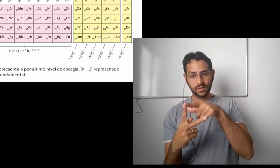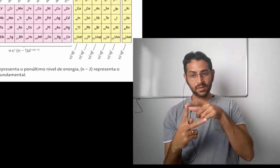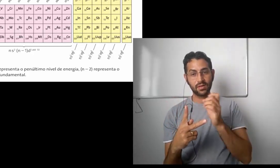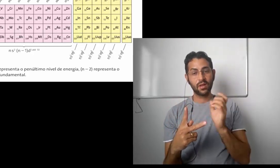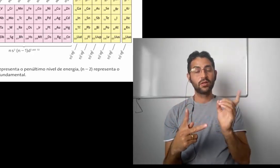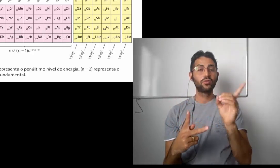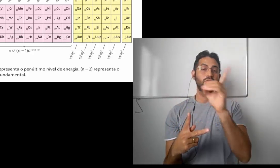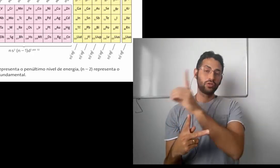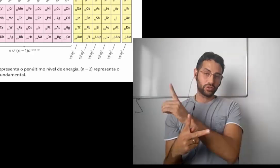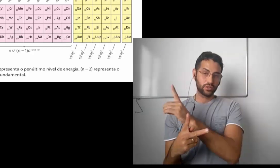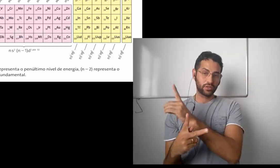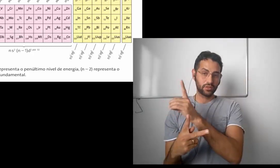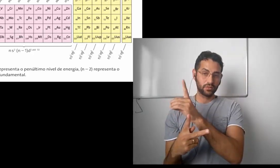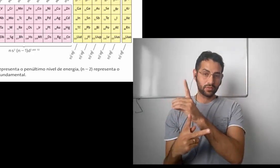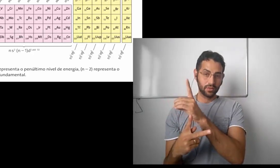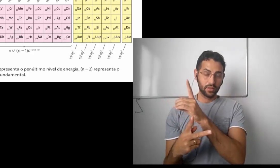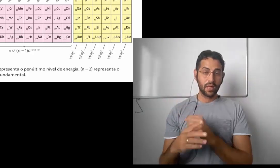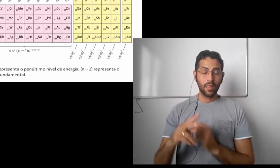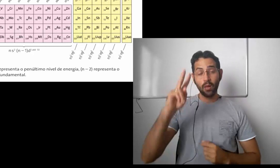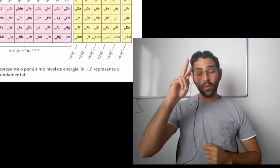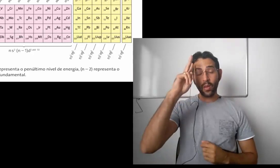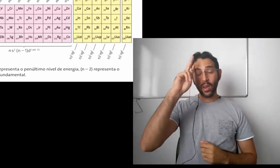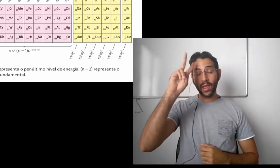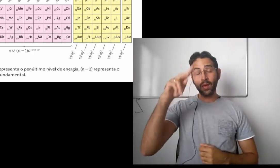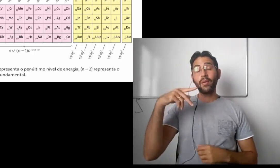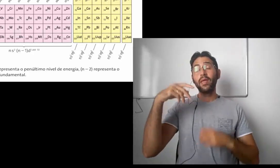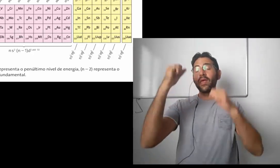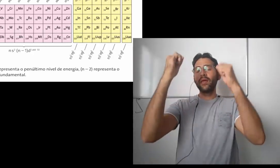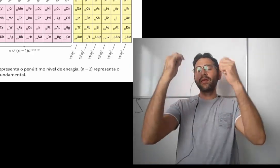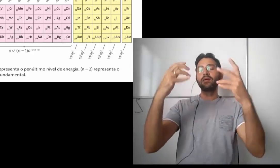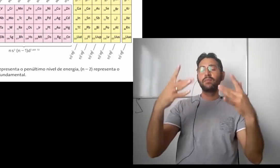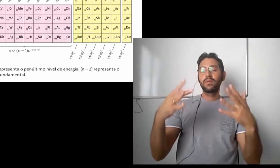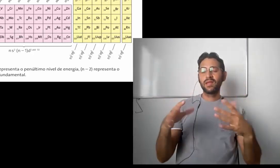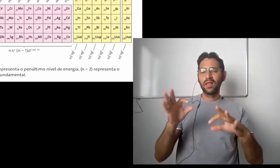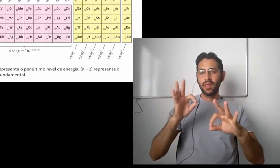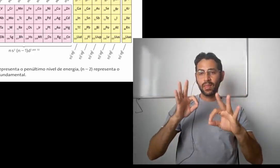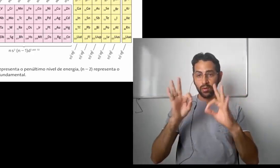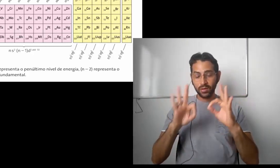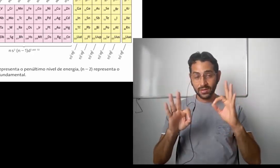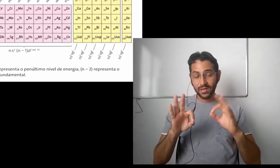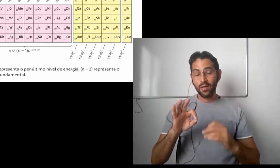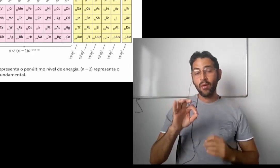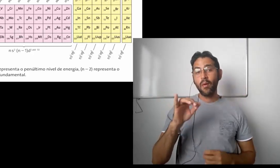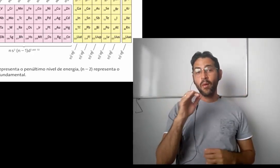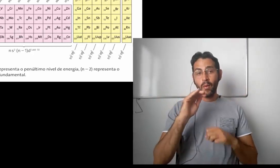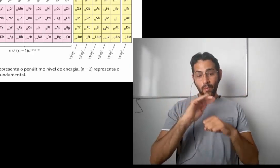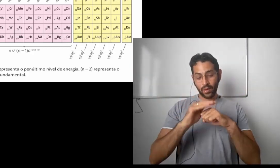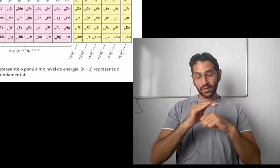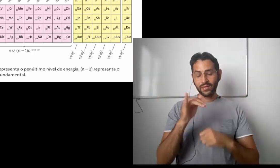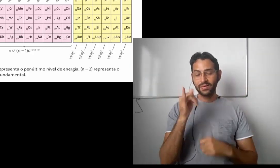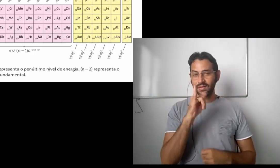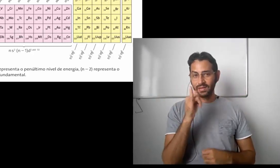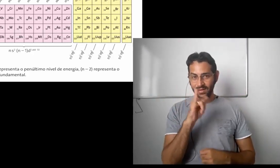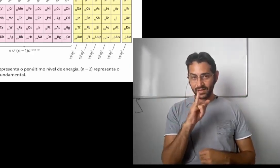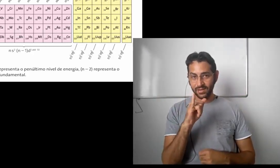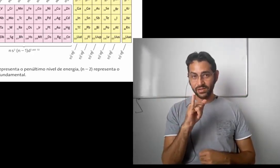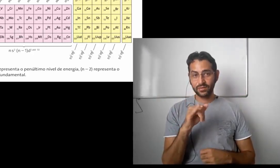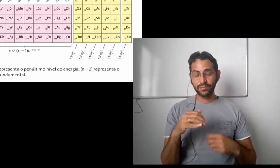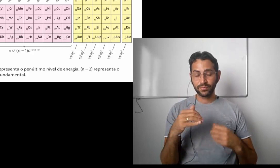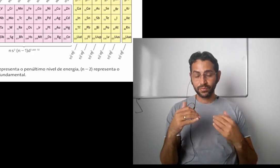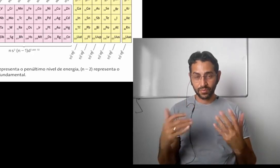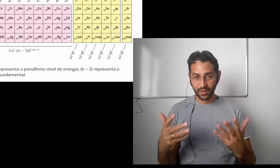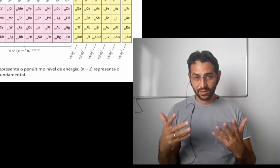lados separados e tem as mesmas cores? Né? Como eu falei para vocês, eles são organizados também de acordo com aquela distribuição